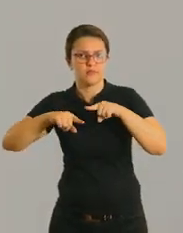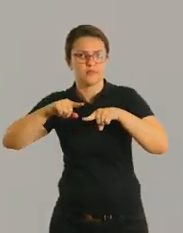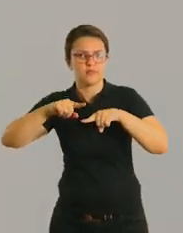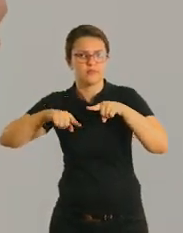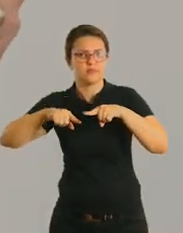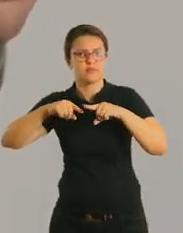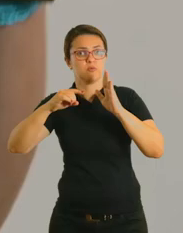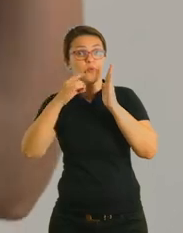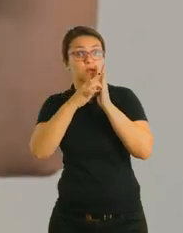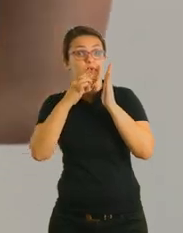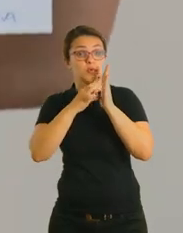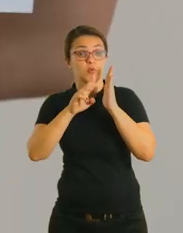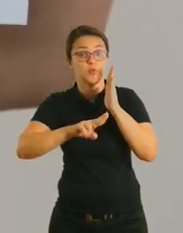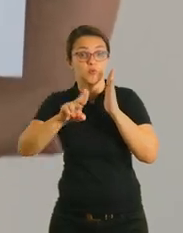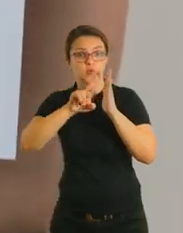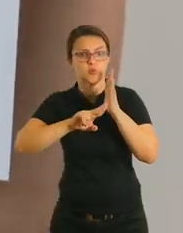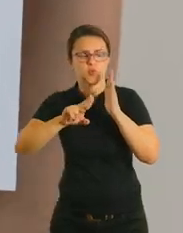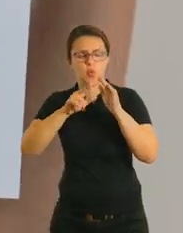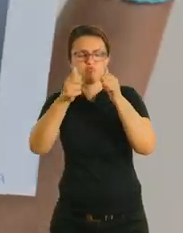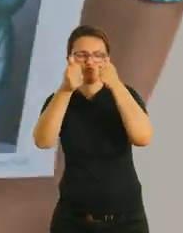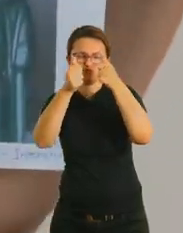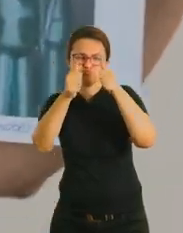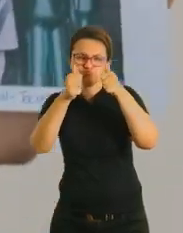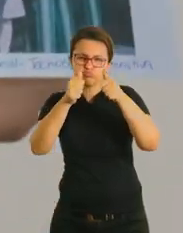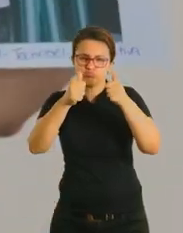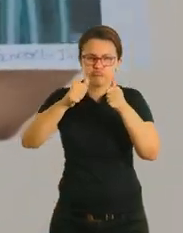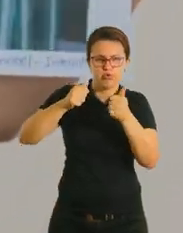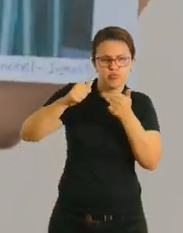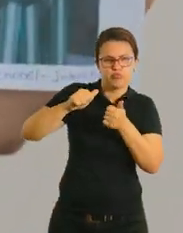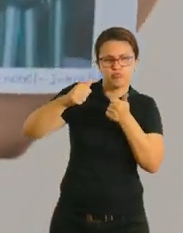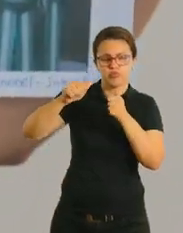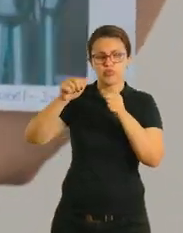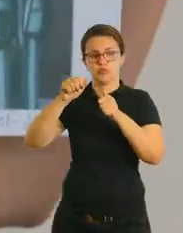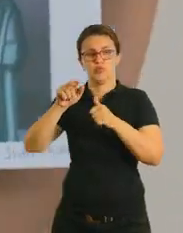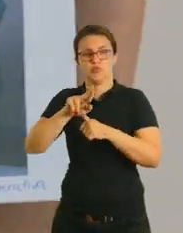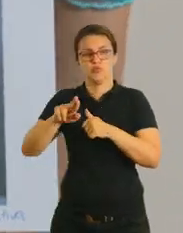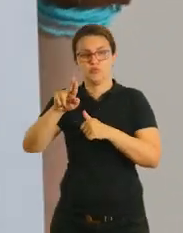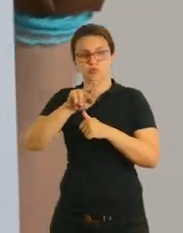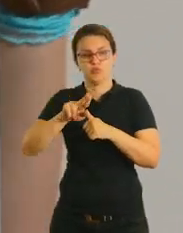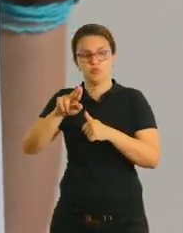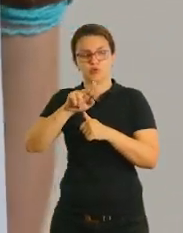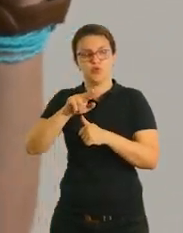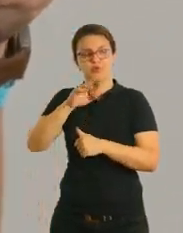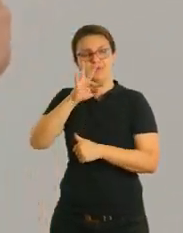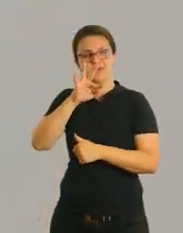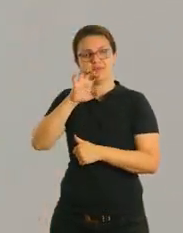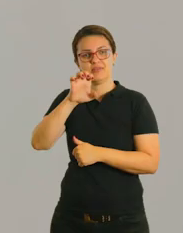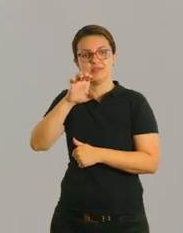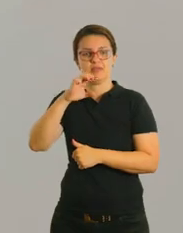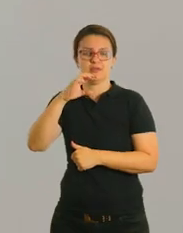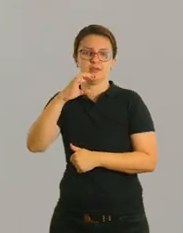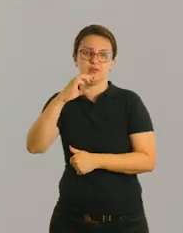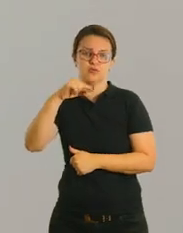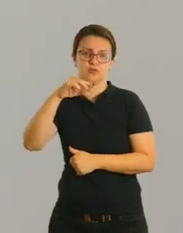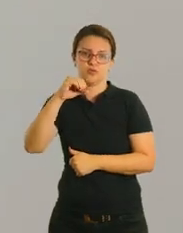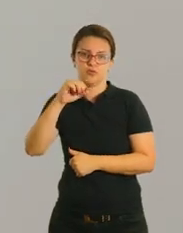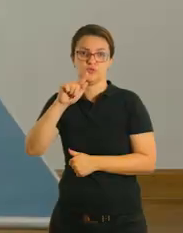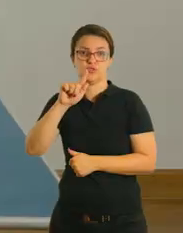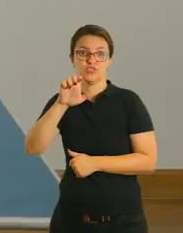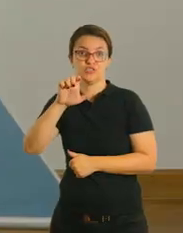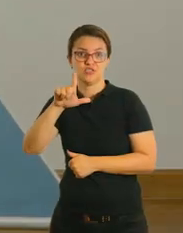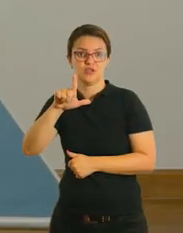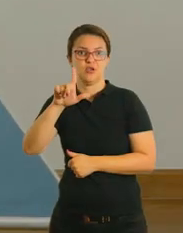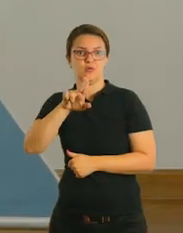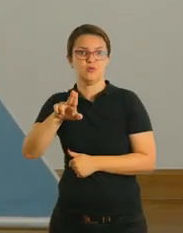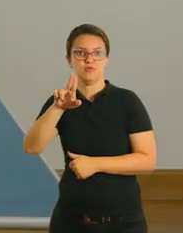voador, e também essas esculturas usando um material chamado tecnogel. A Mariko